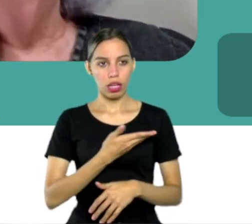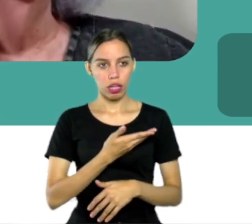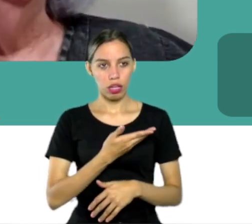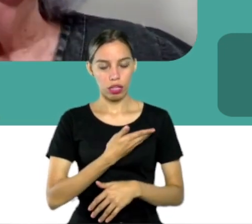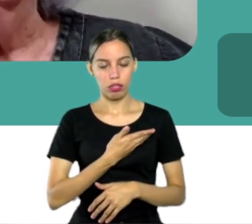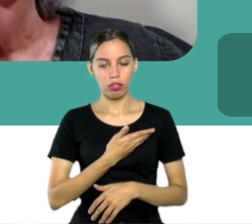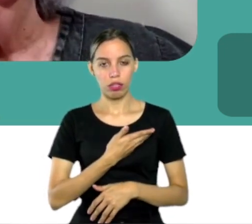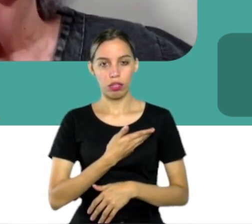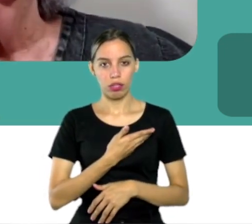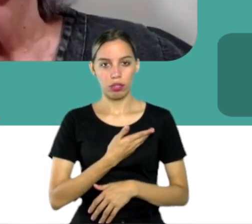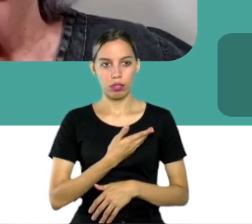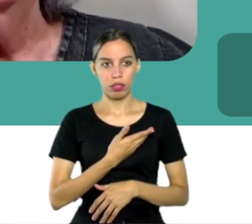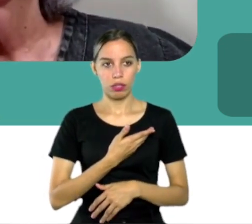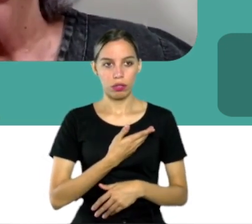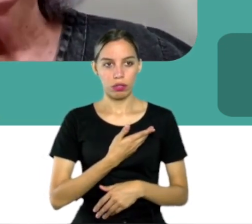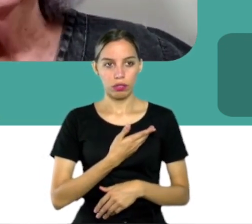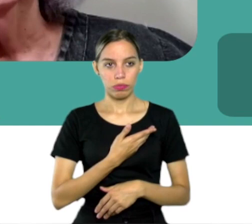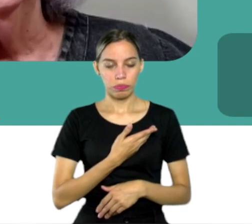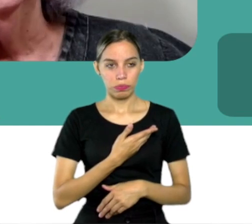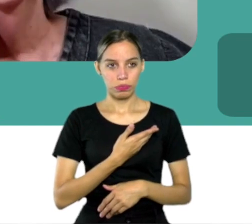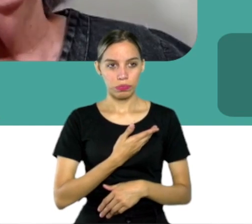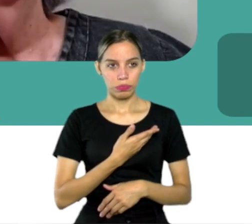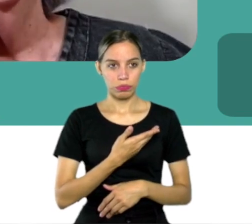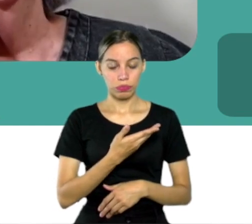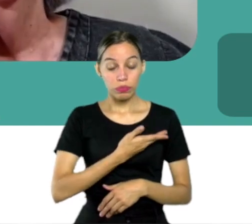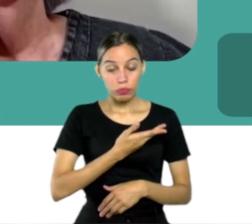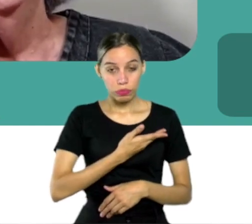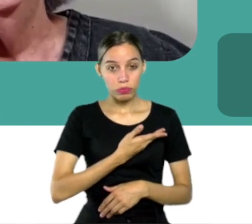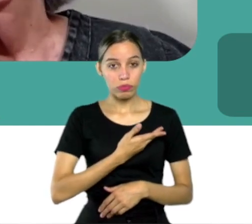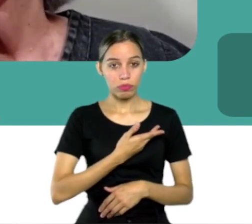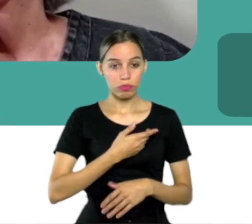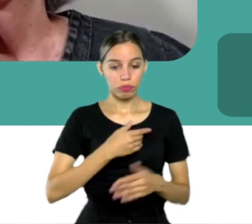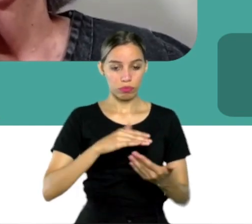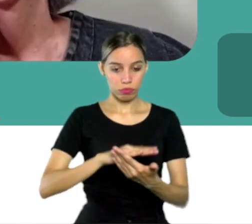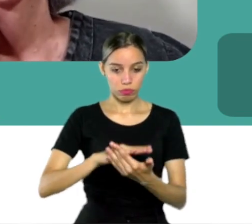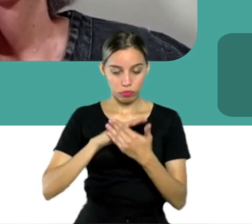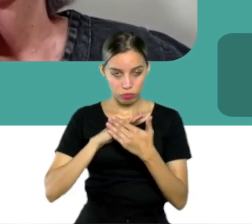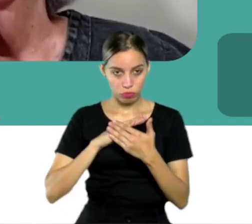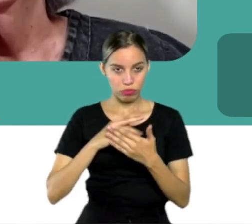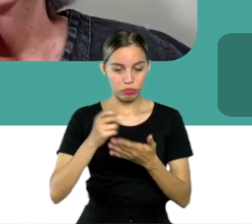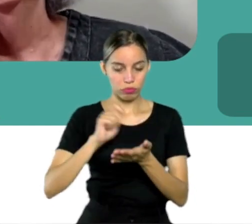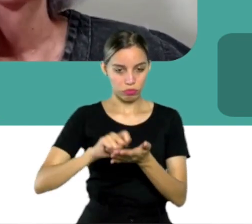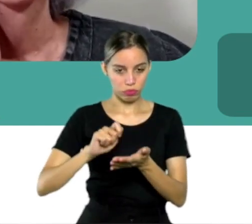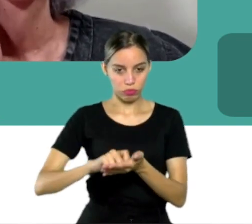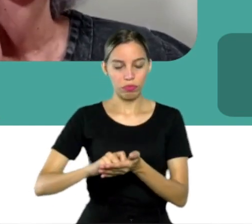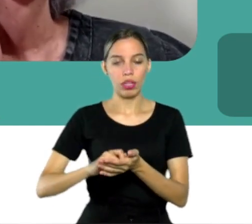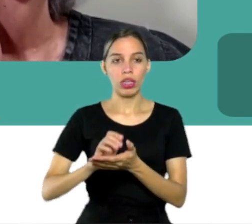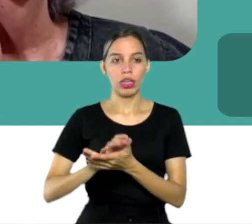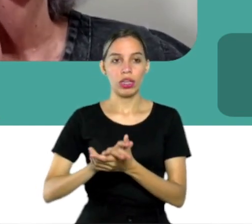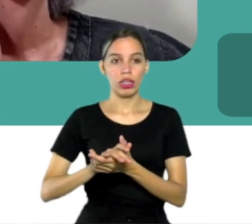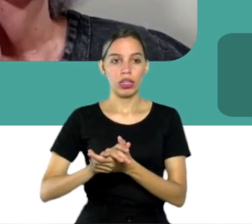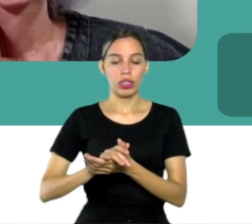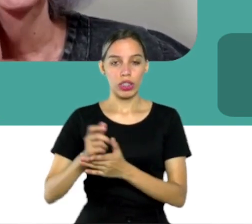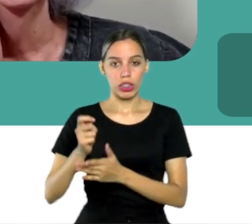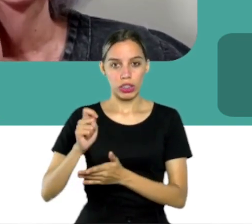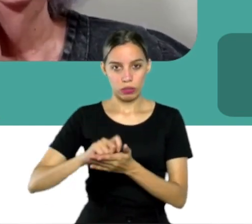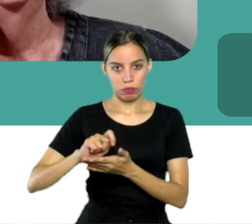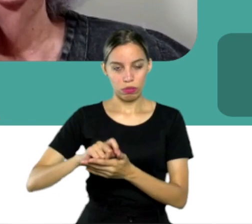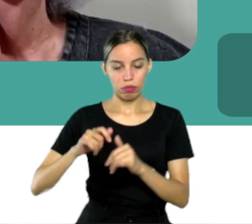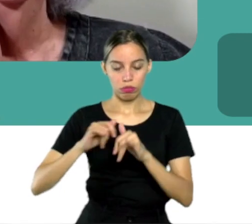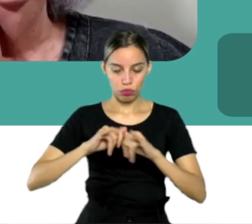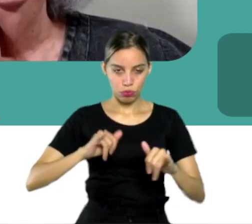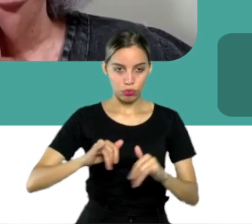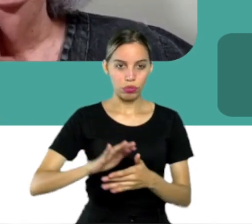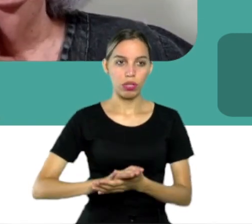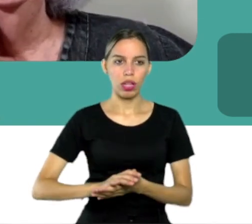do Fábio, do Paulo Bentancur, um amigo poeta, escritor, com conhecimento profundo, crítico